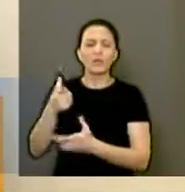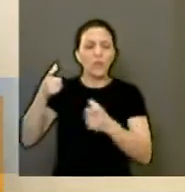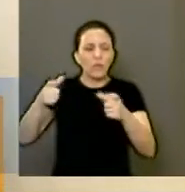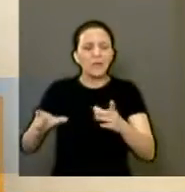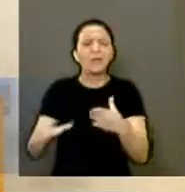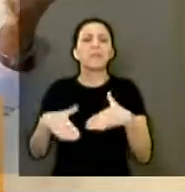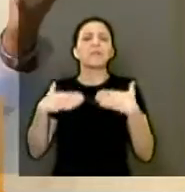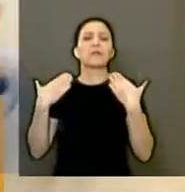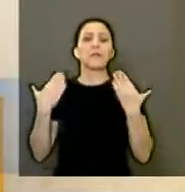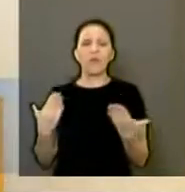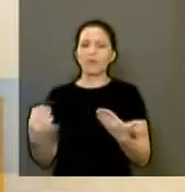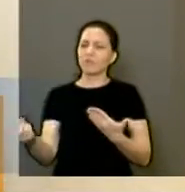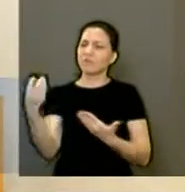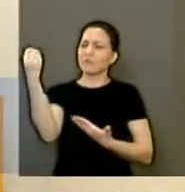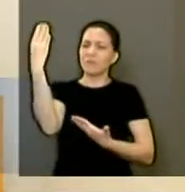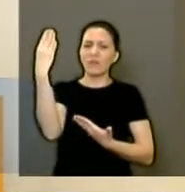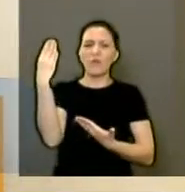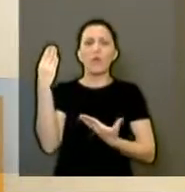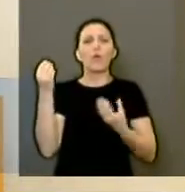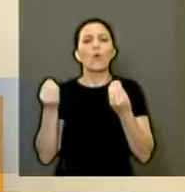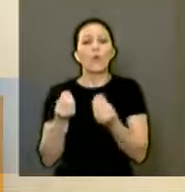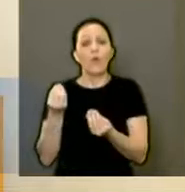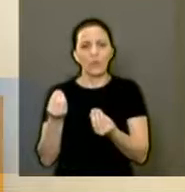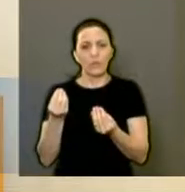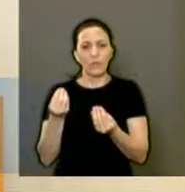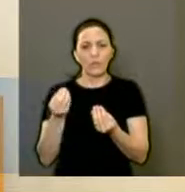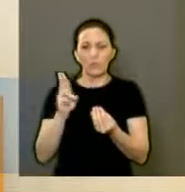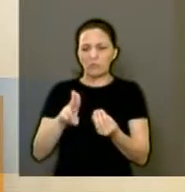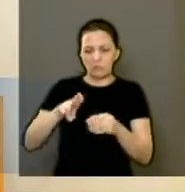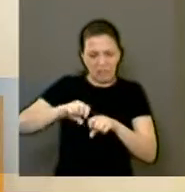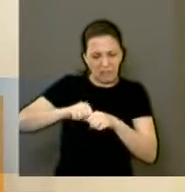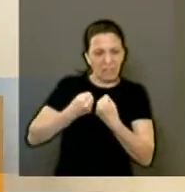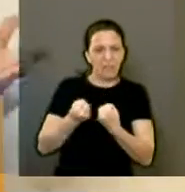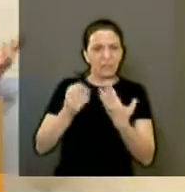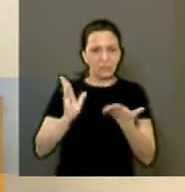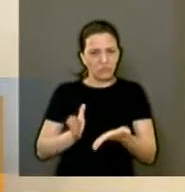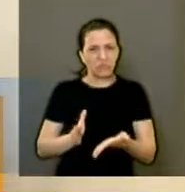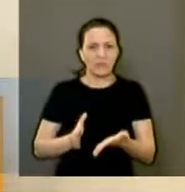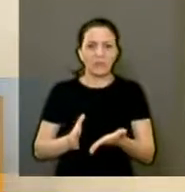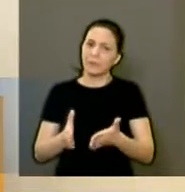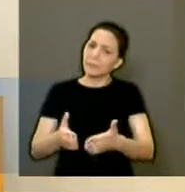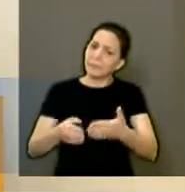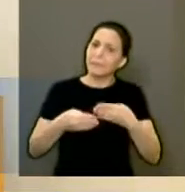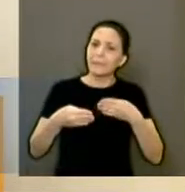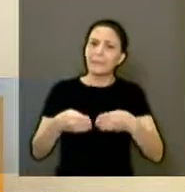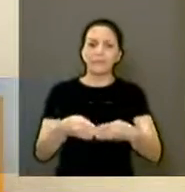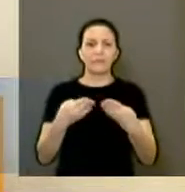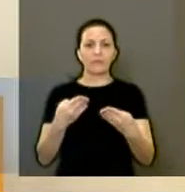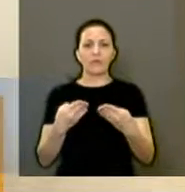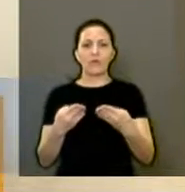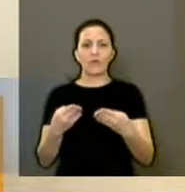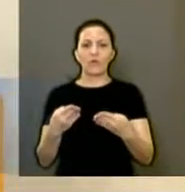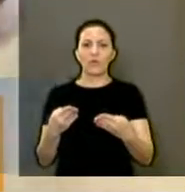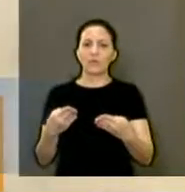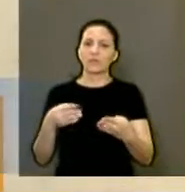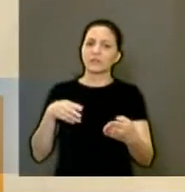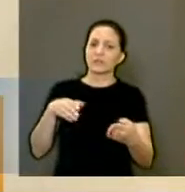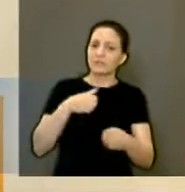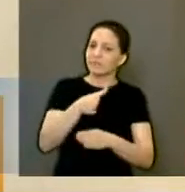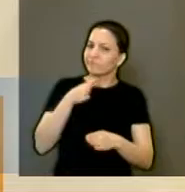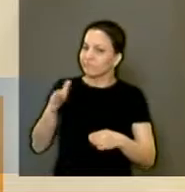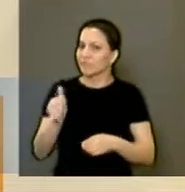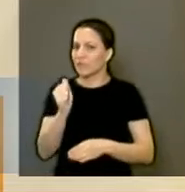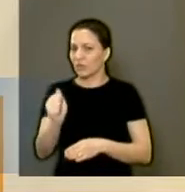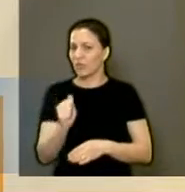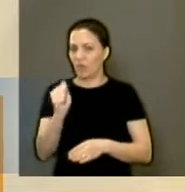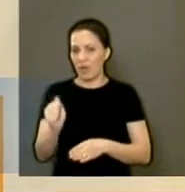se amarrar esse é descartável por favor pode andar a 40 em semáforo que